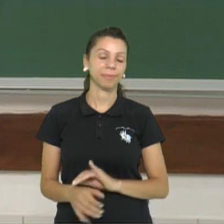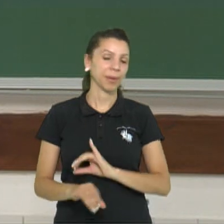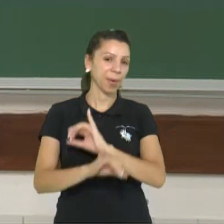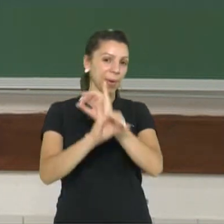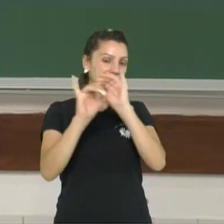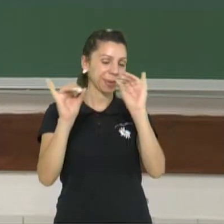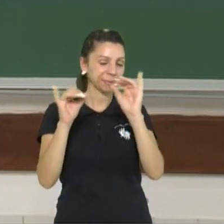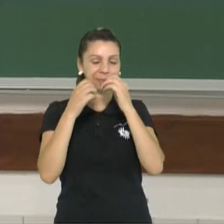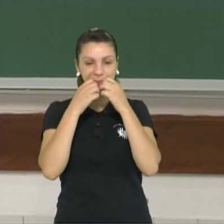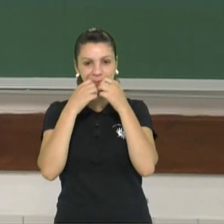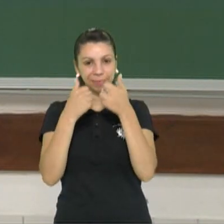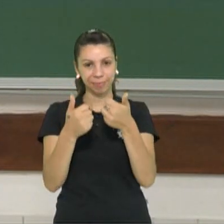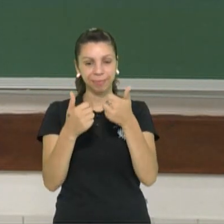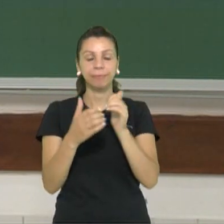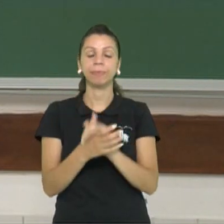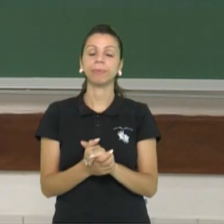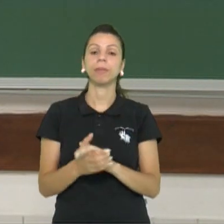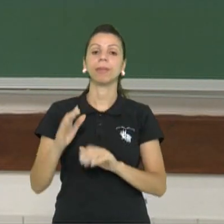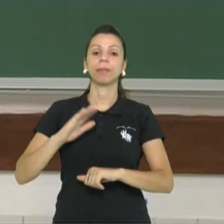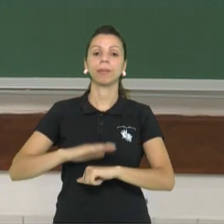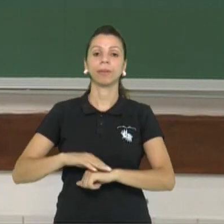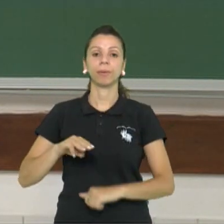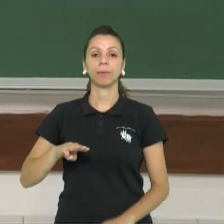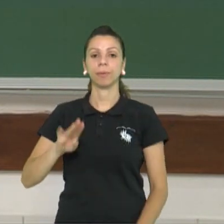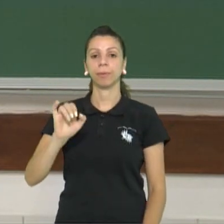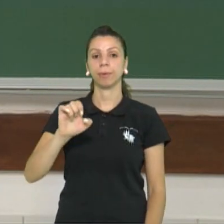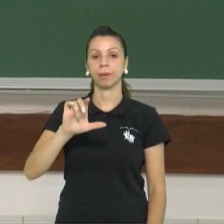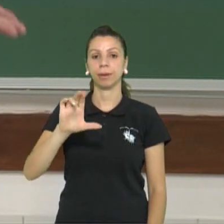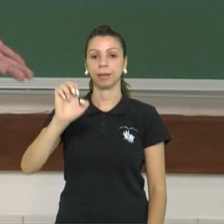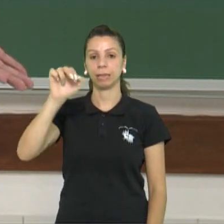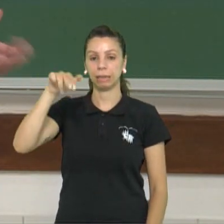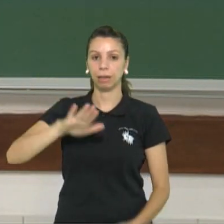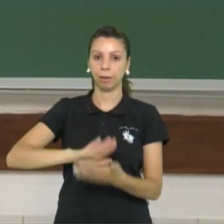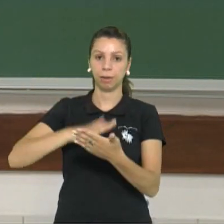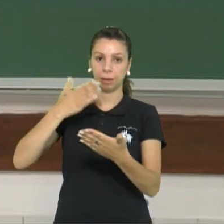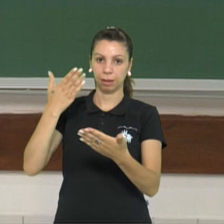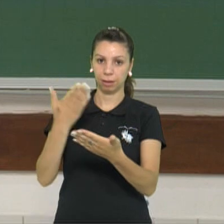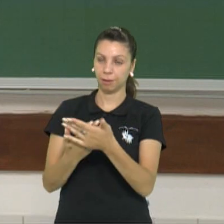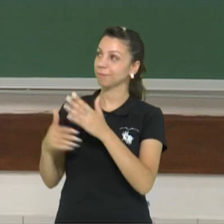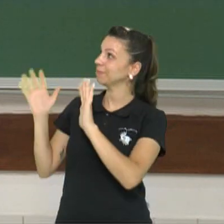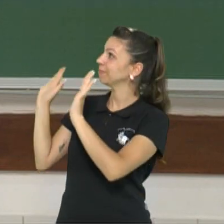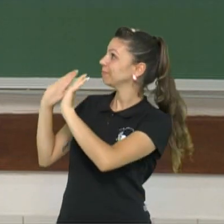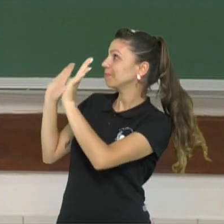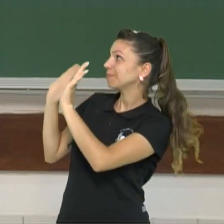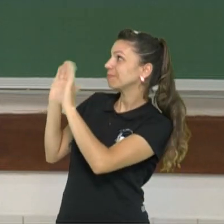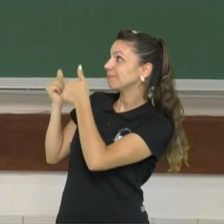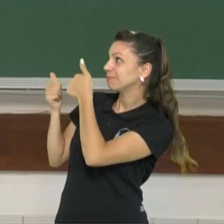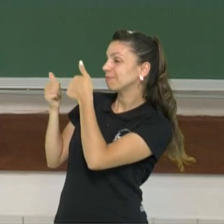Olá, tudo bom? Eu sou o professor William, nossa intérprete a Elaine.